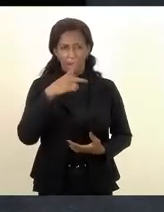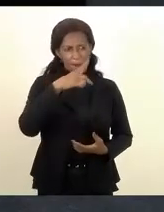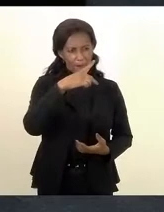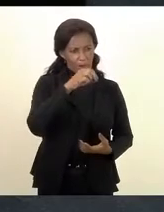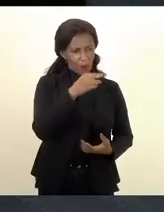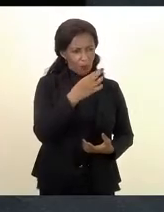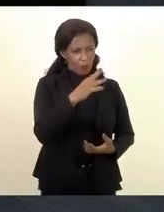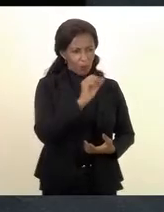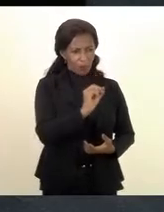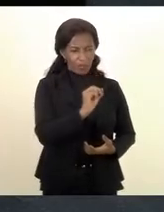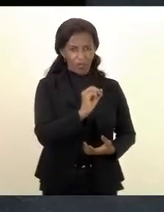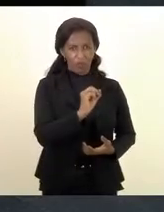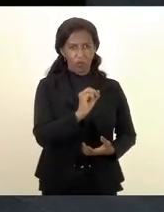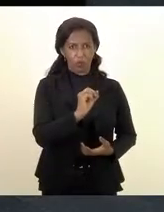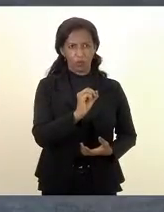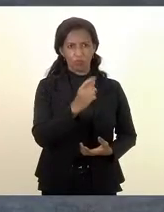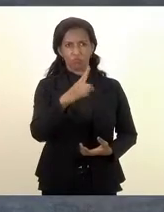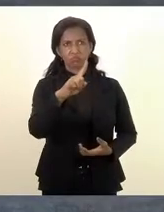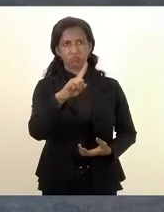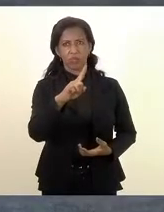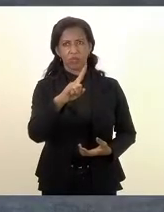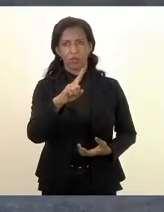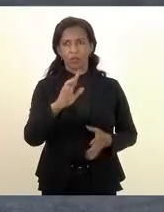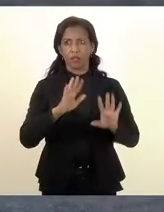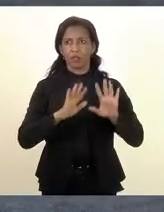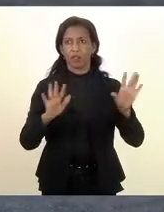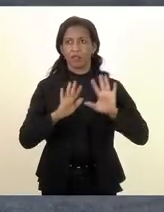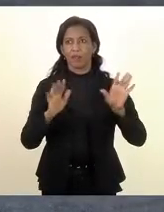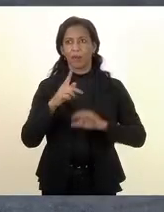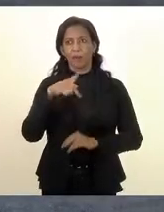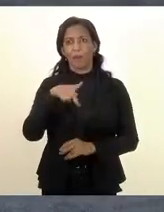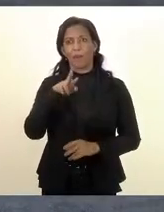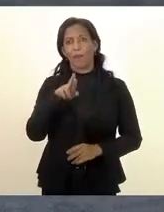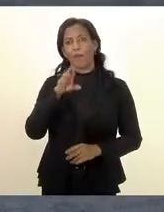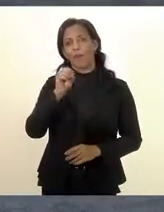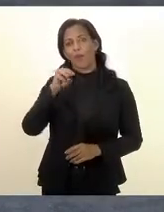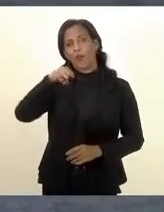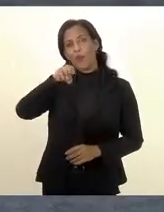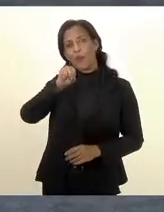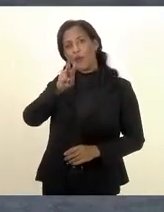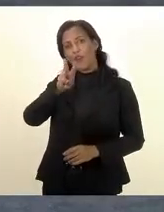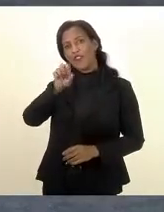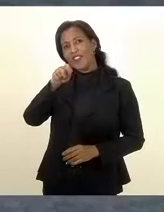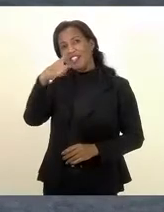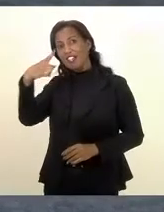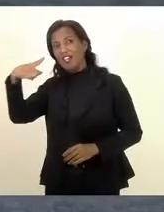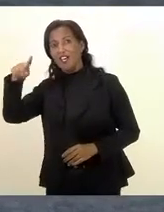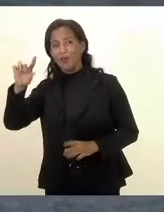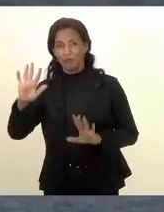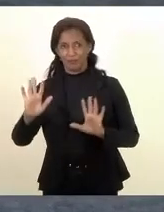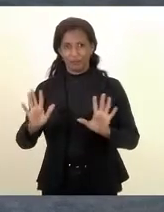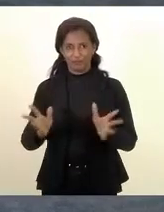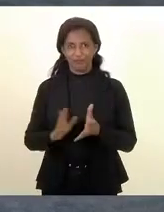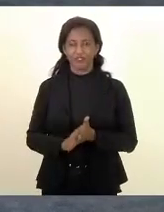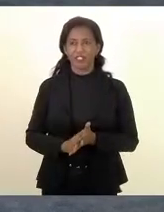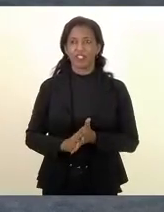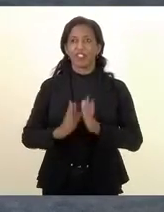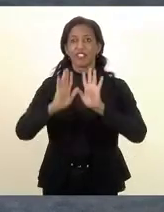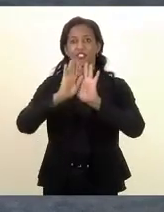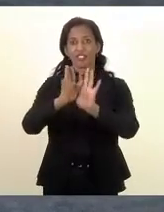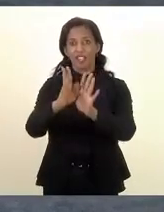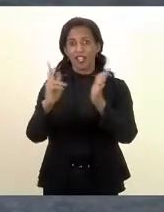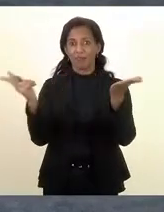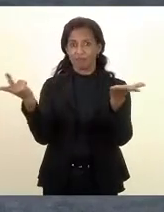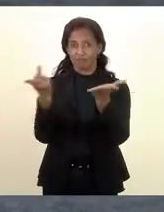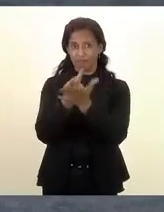promover promoverão é só isso doutor Luiz Paulo já foi acolhido na mudança é o